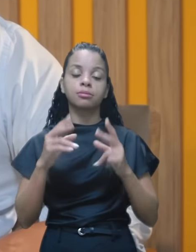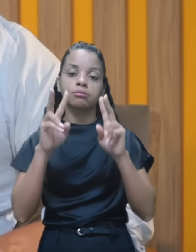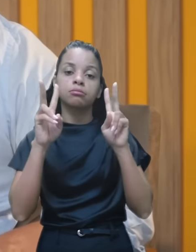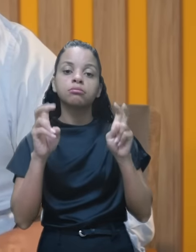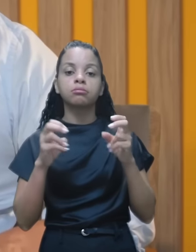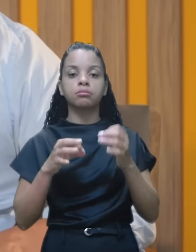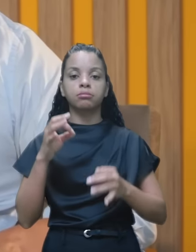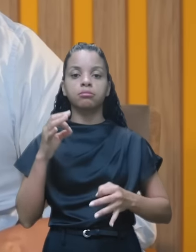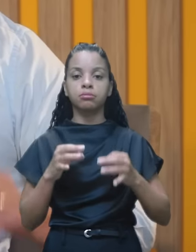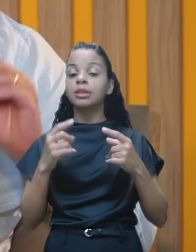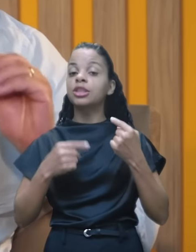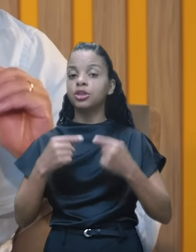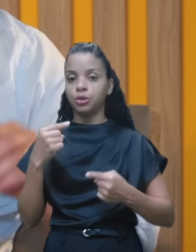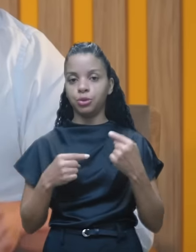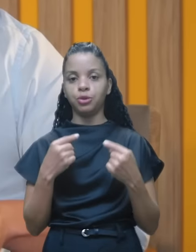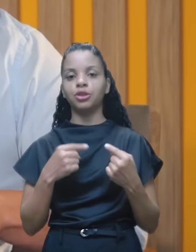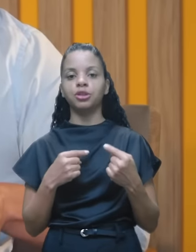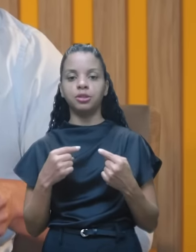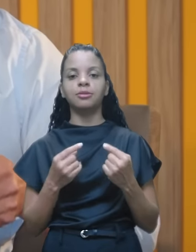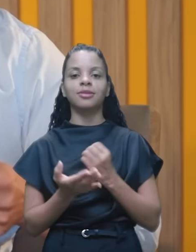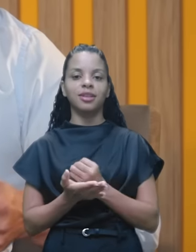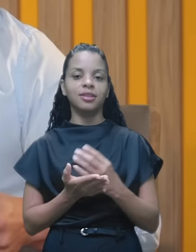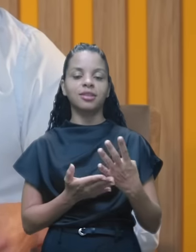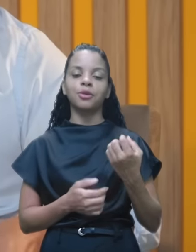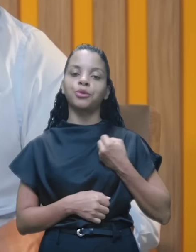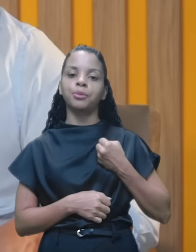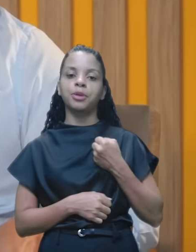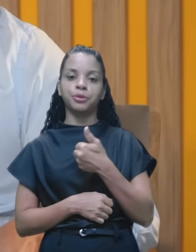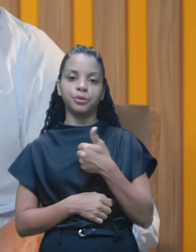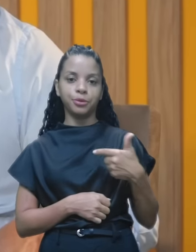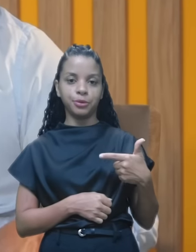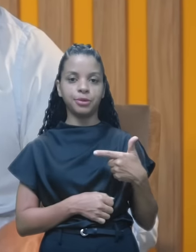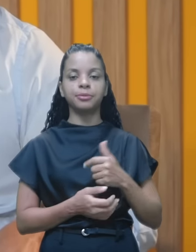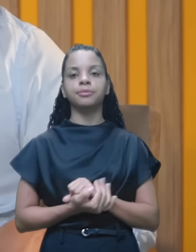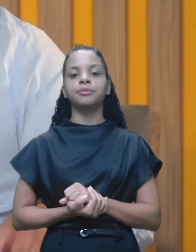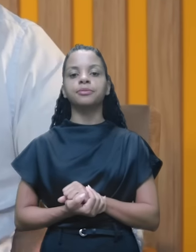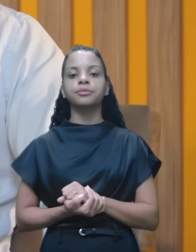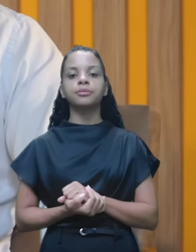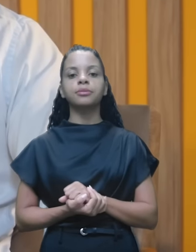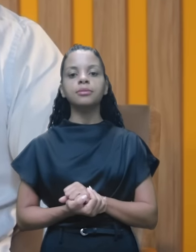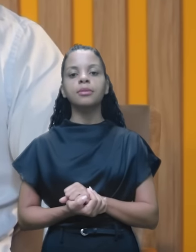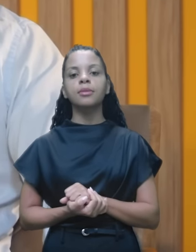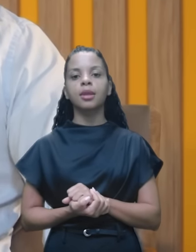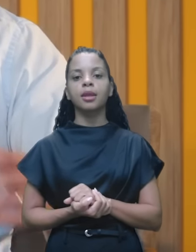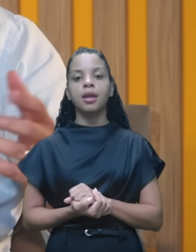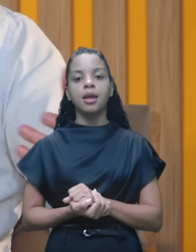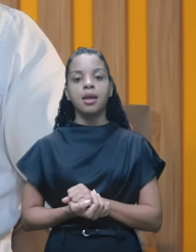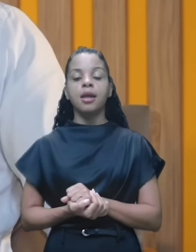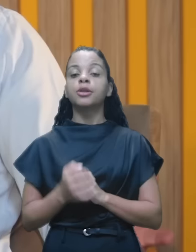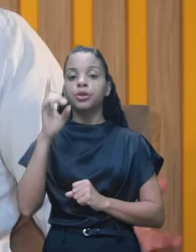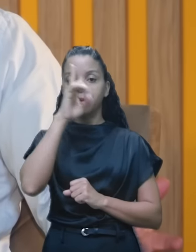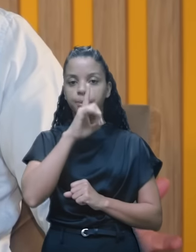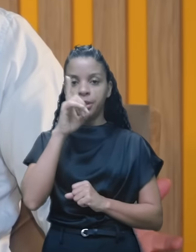iremos avançar no Evangelho, nessa lição de número 12. E aí chegamos no domingo, que tem um tema, o